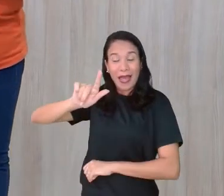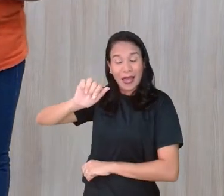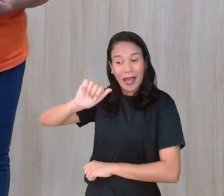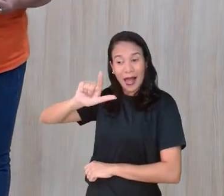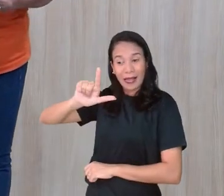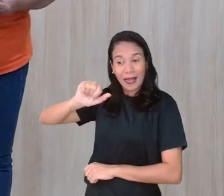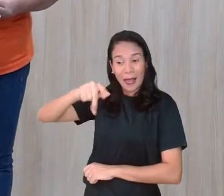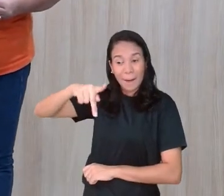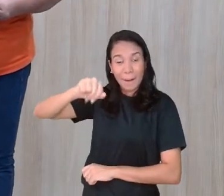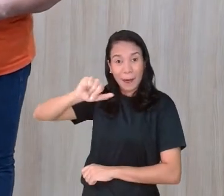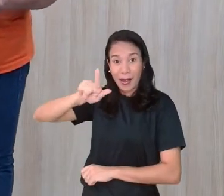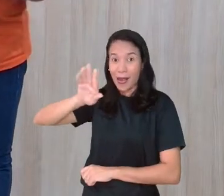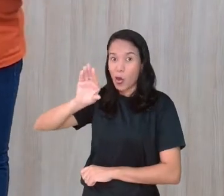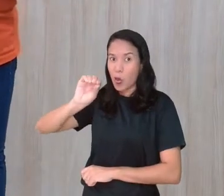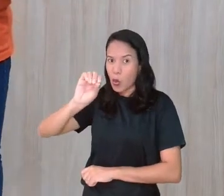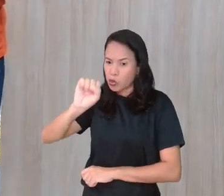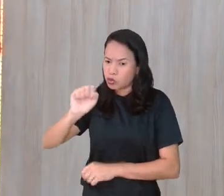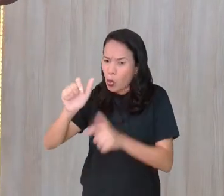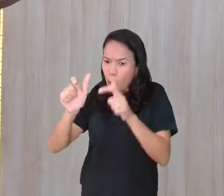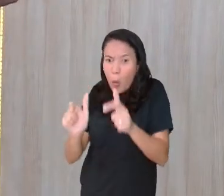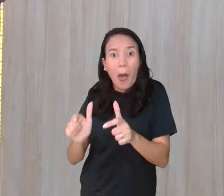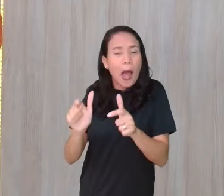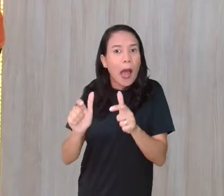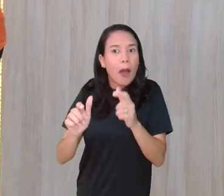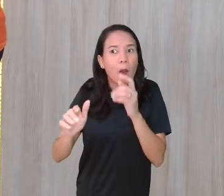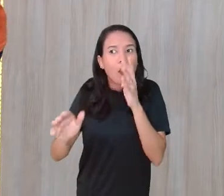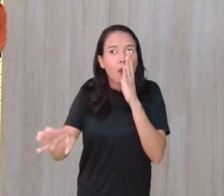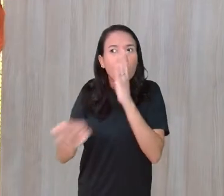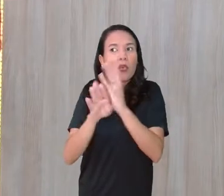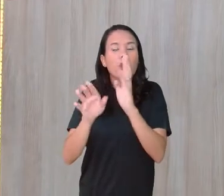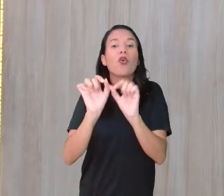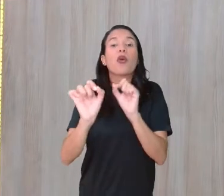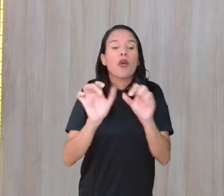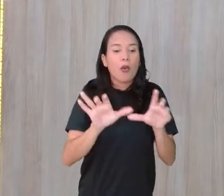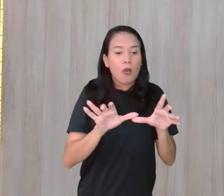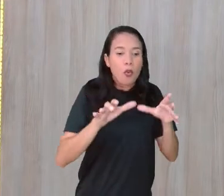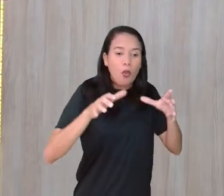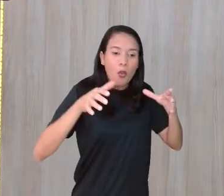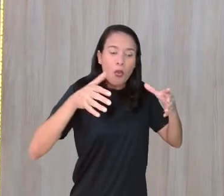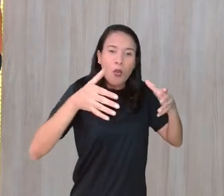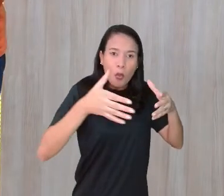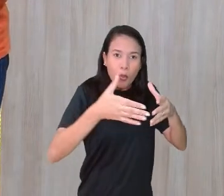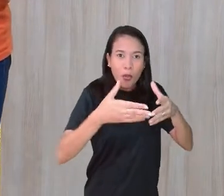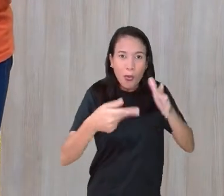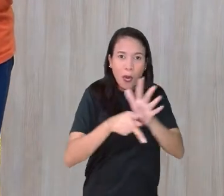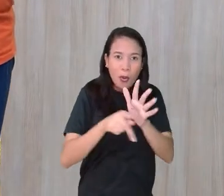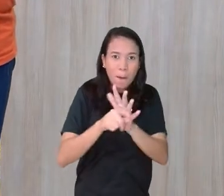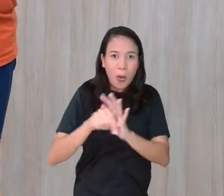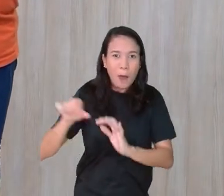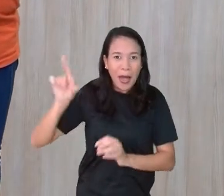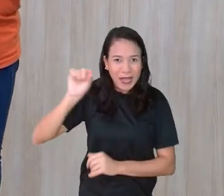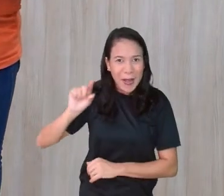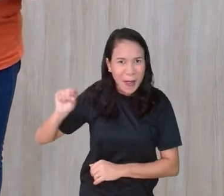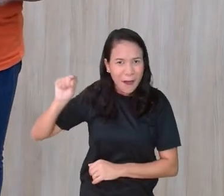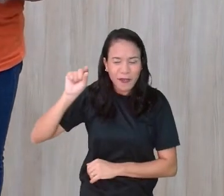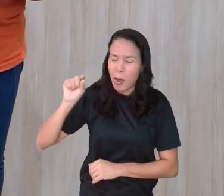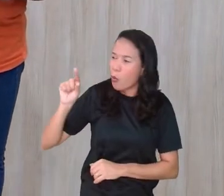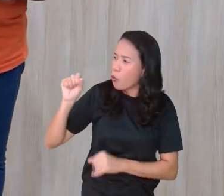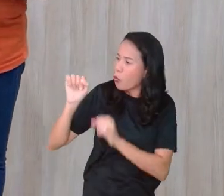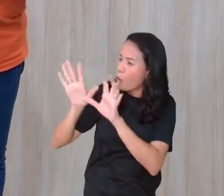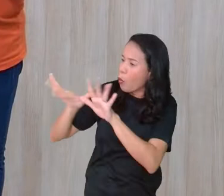ele descobriu nessa ilha. Ele descobriu um grupo de aves, né? E essas aves